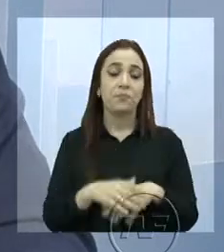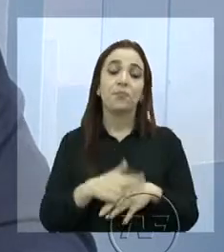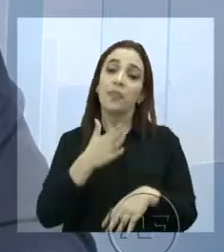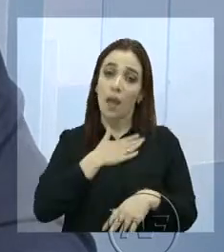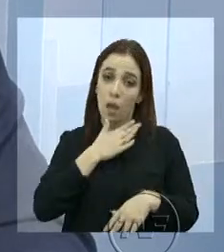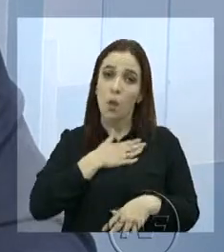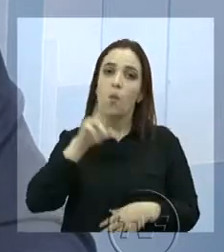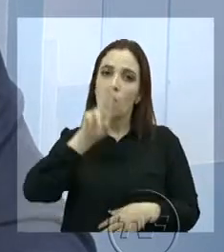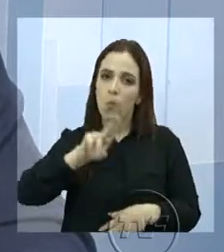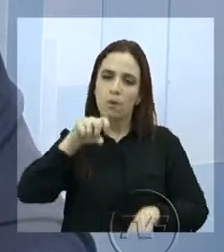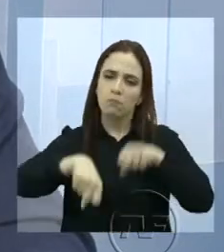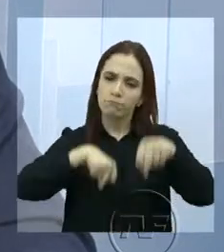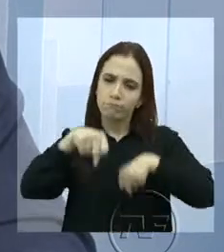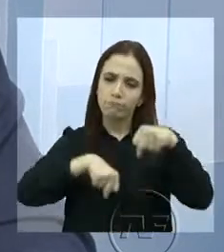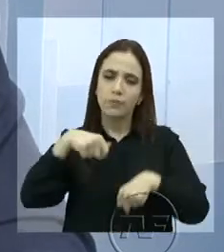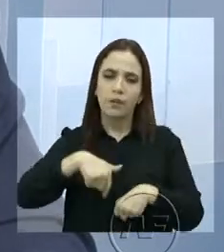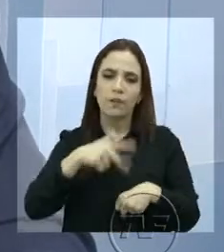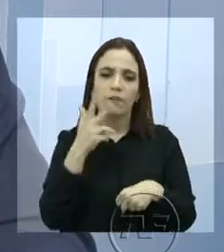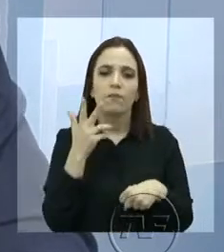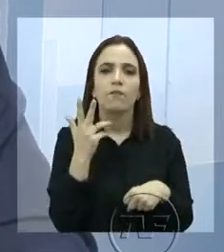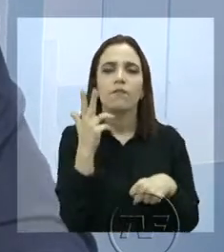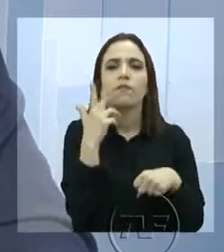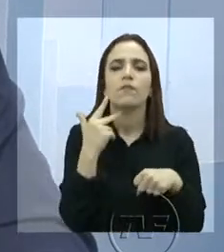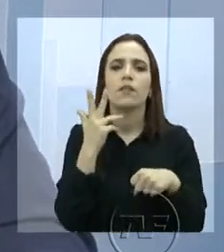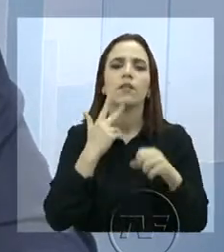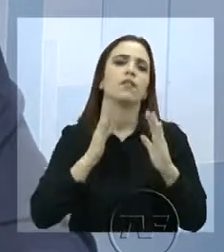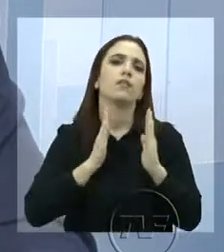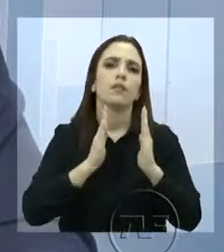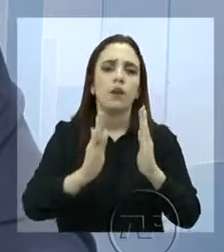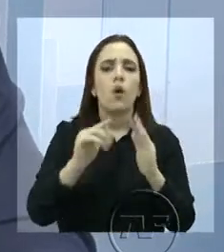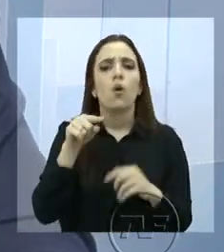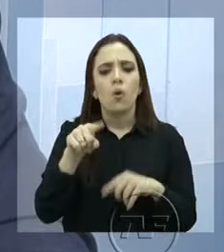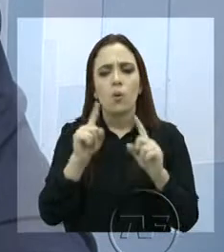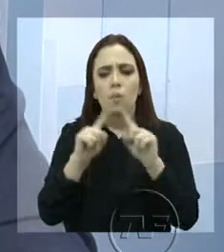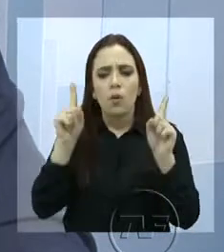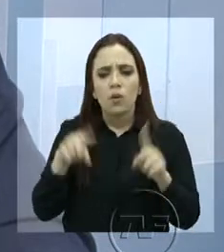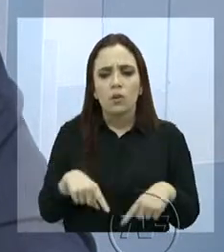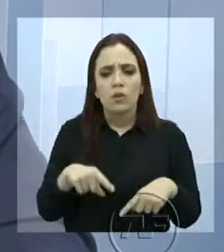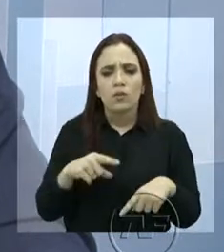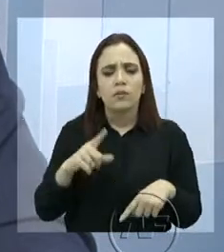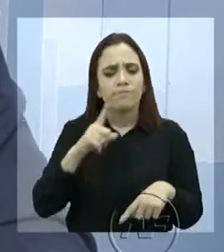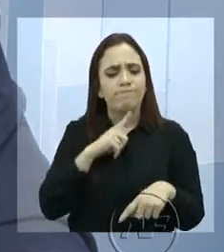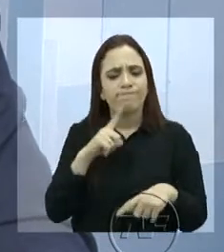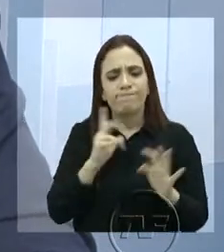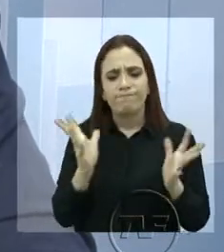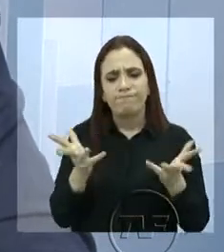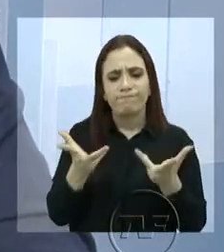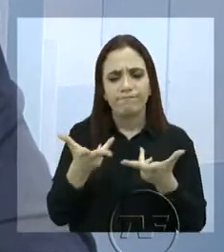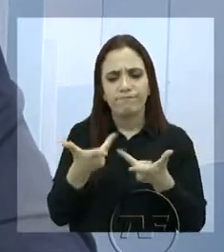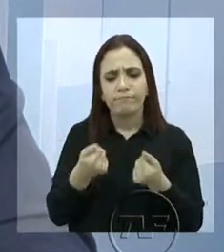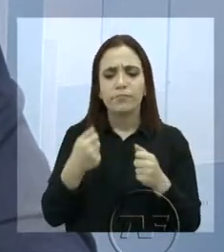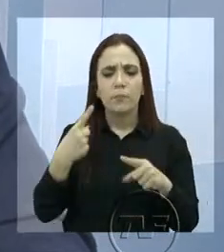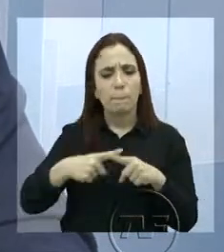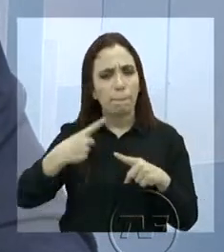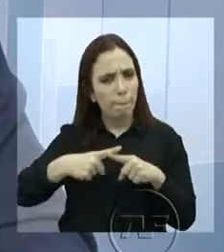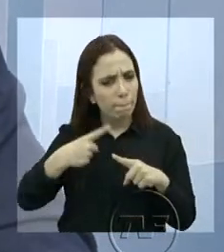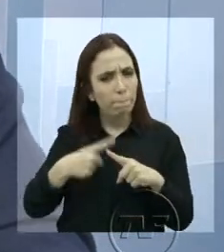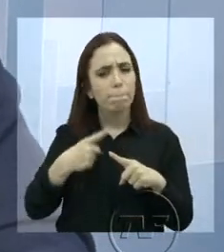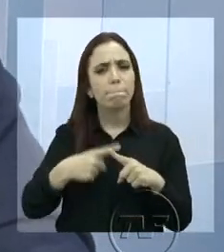as ciclofaixas de Fortaleza, né? É outro projeto que a gente não tem como deixar